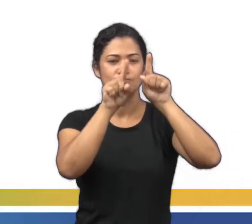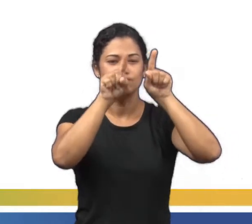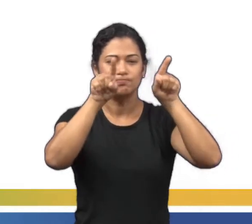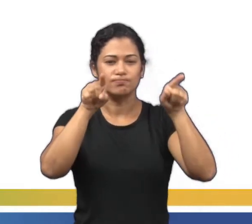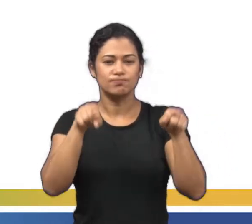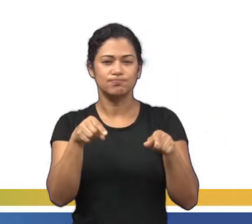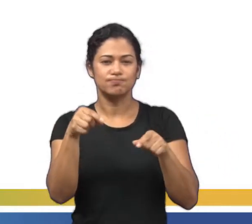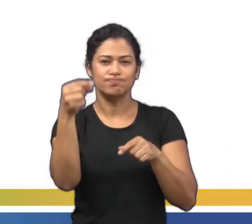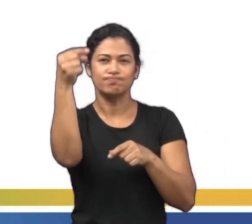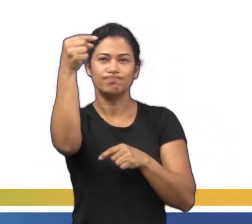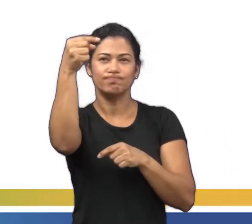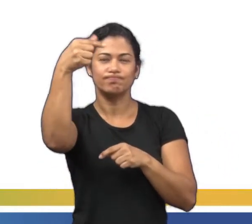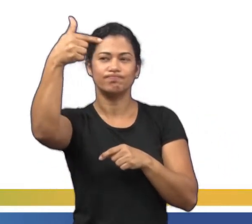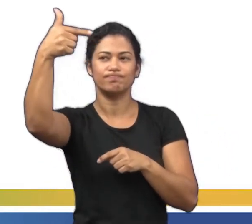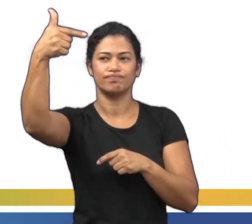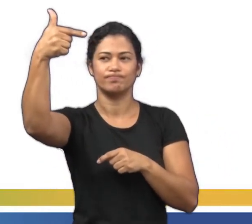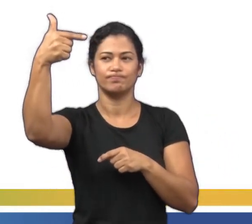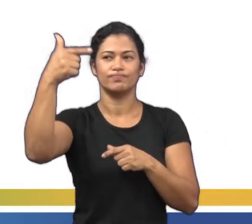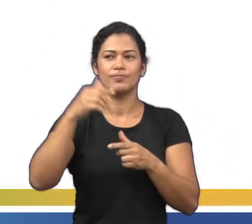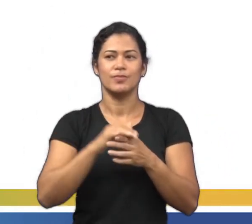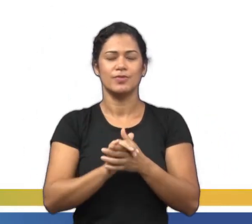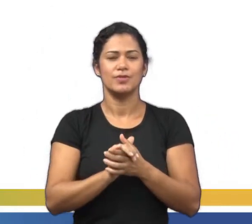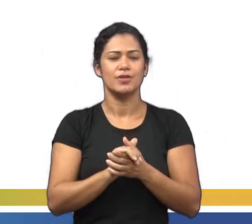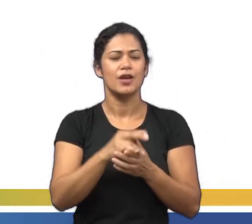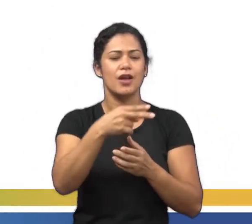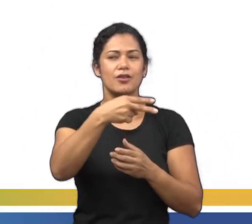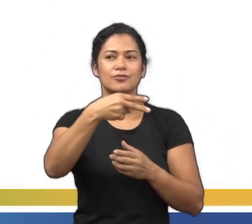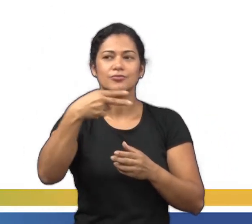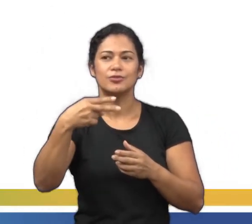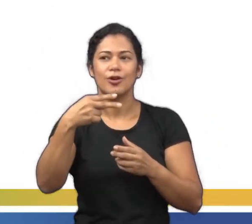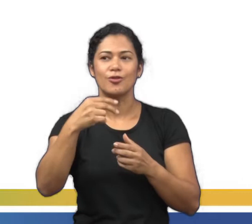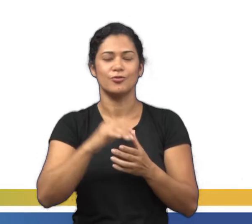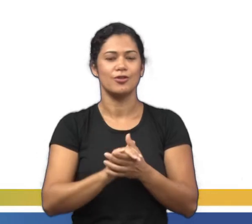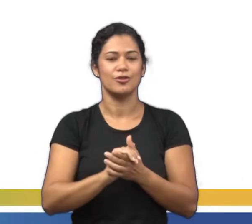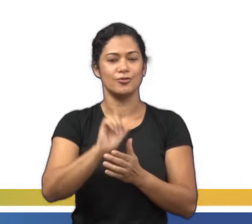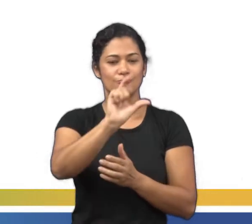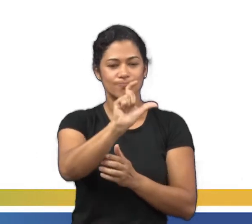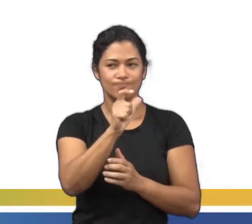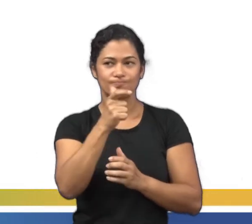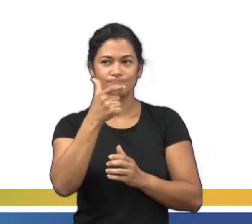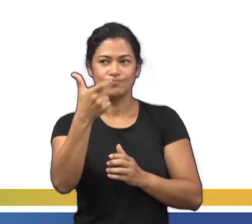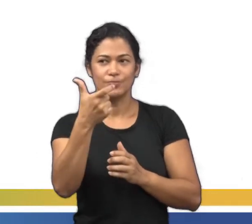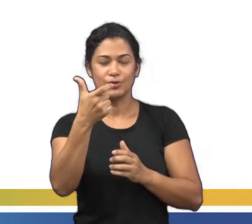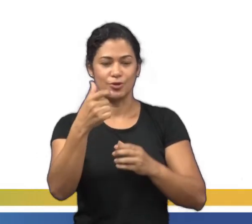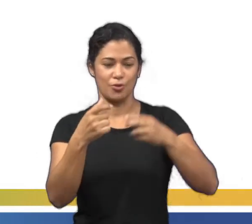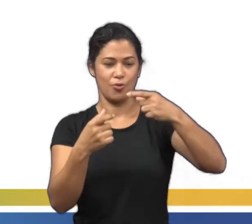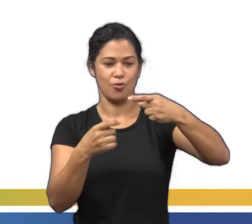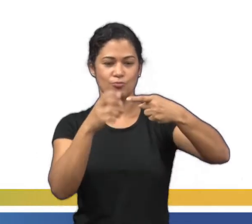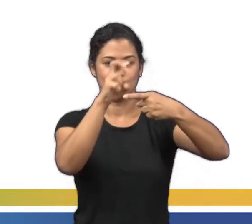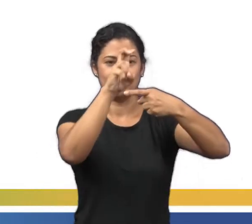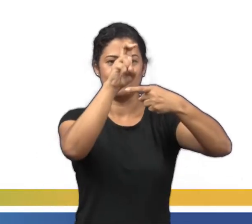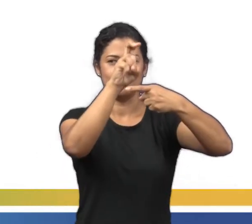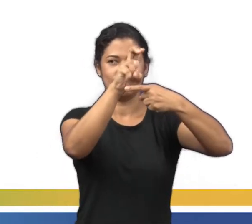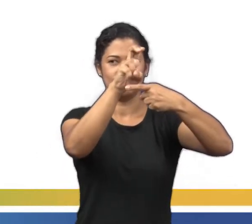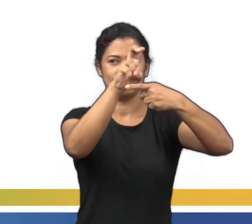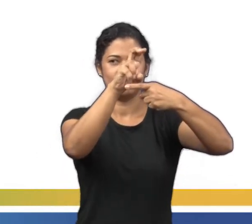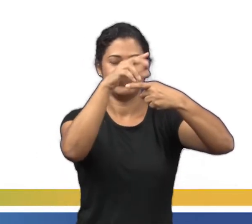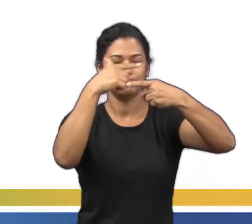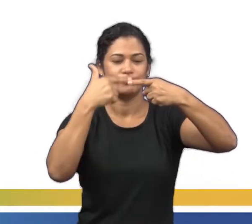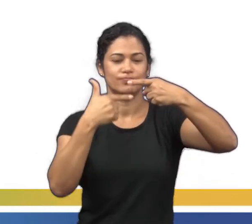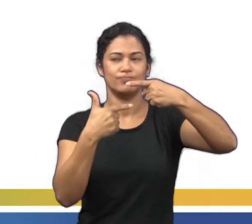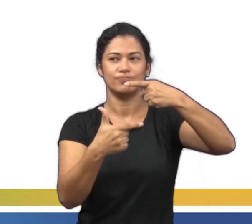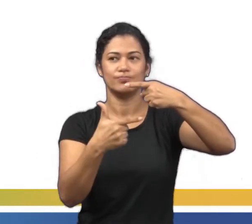baixo? E o 2, que era o expoente, se tornou positivo. Agora, a minha base é